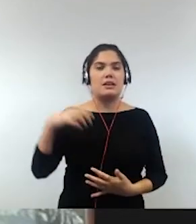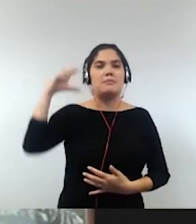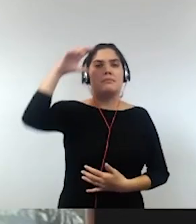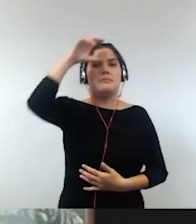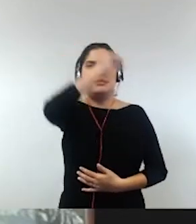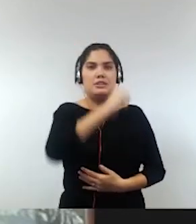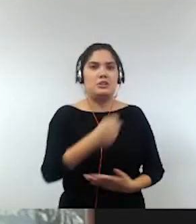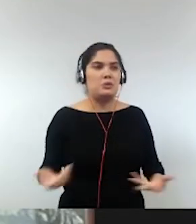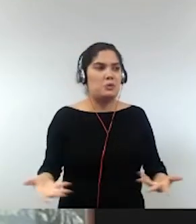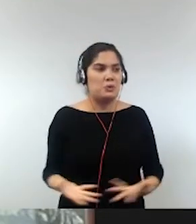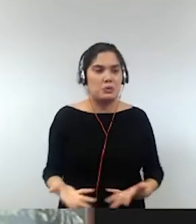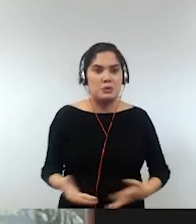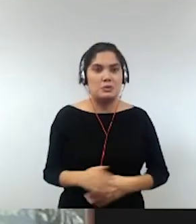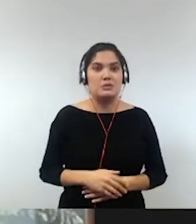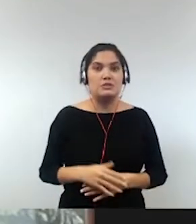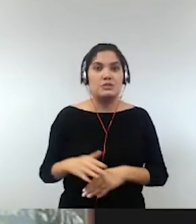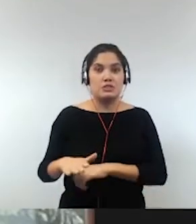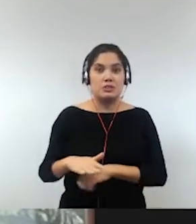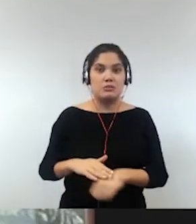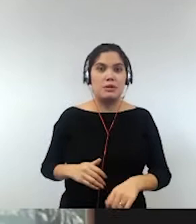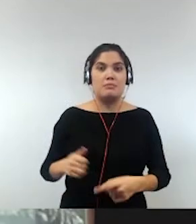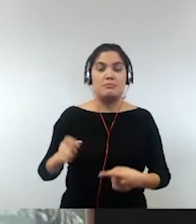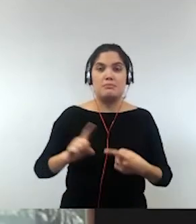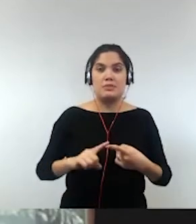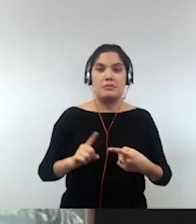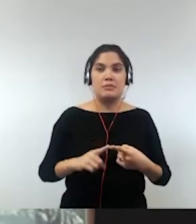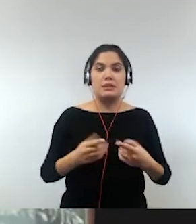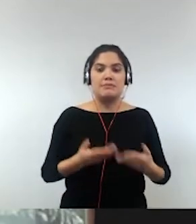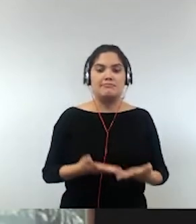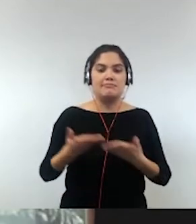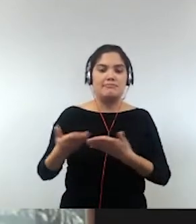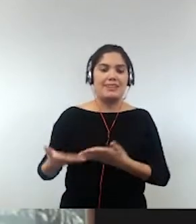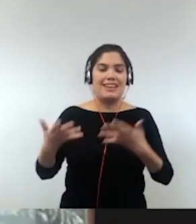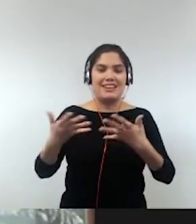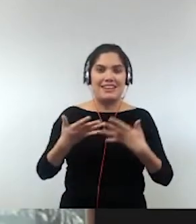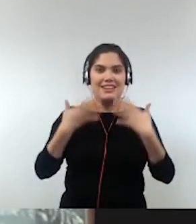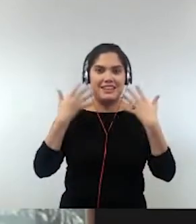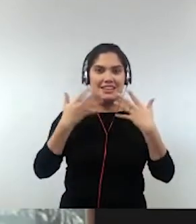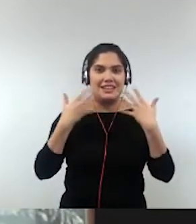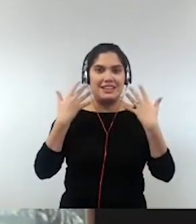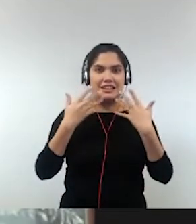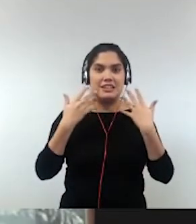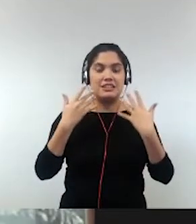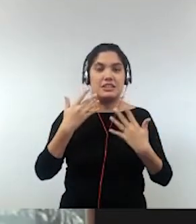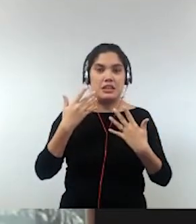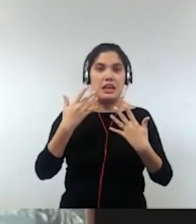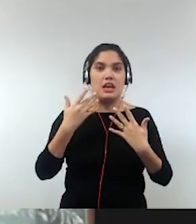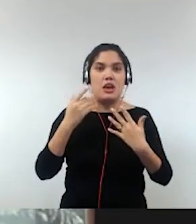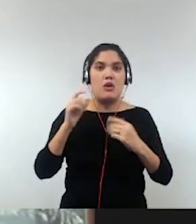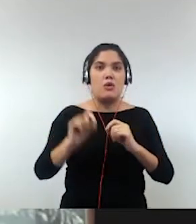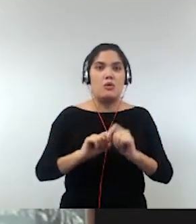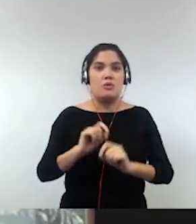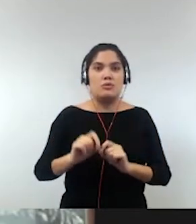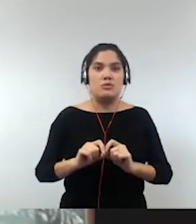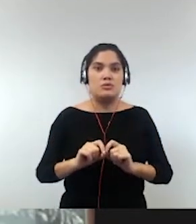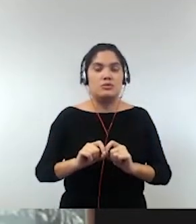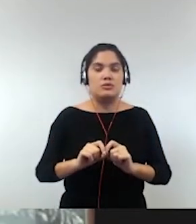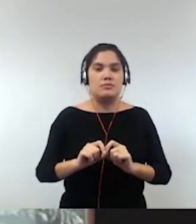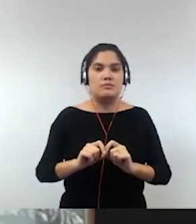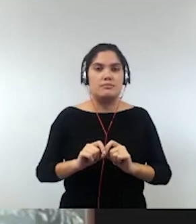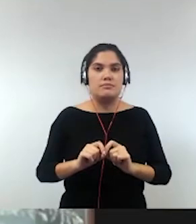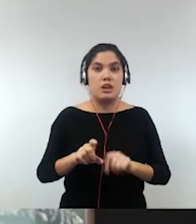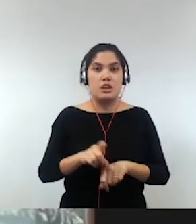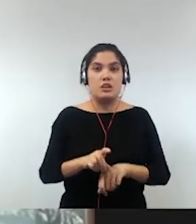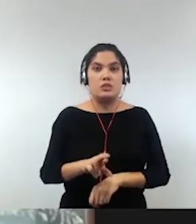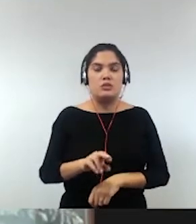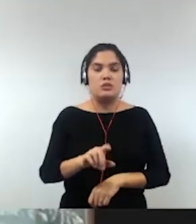hoje aqui com eles. Então, vou chamar, em primeiro, passo a palavra, com muita alegria, ao desembargador Éric, a